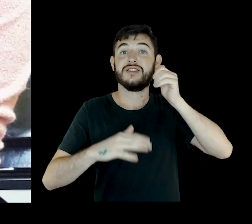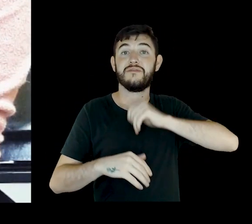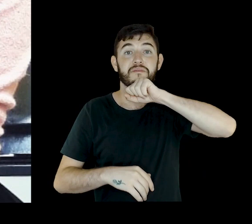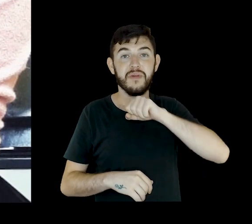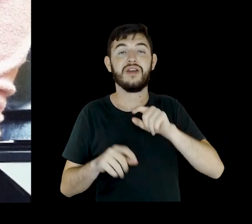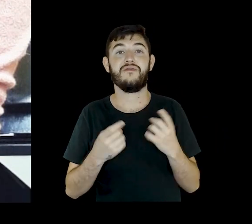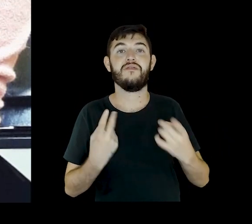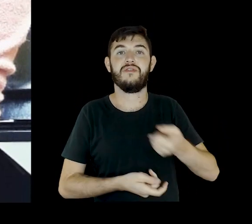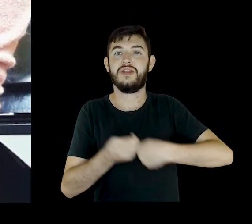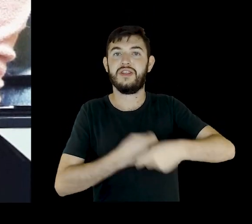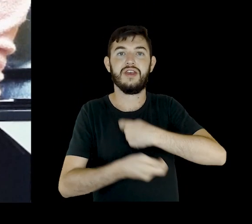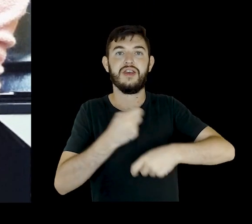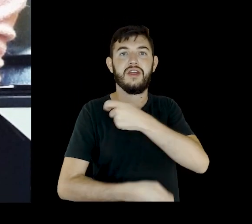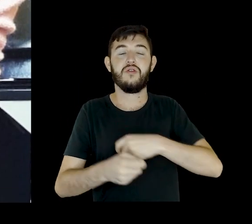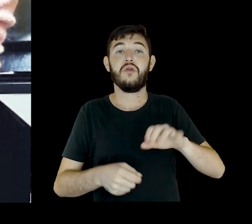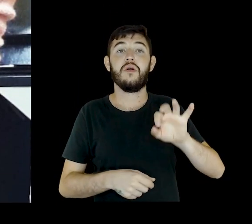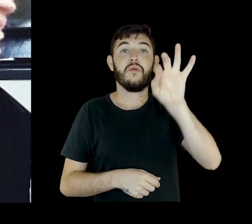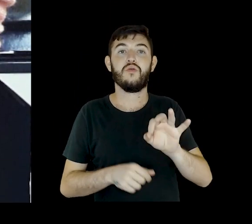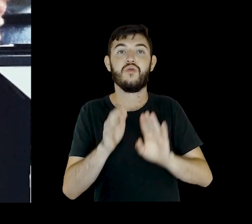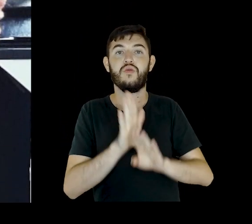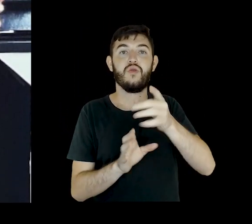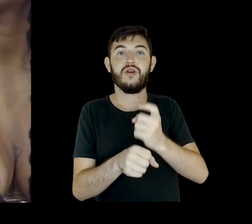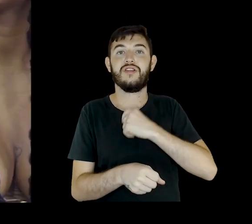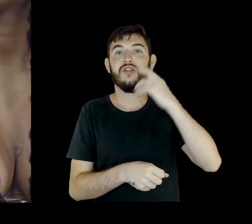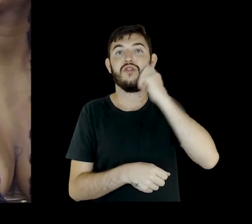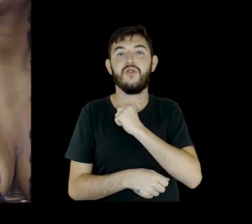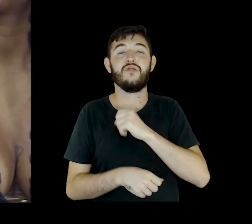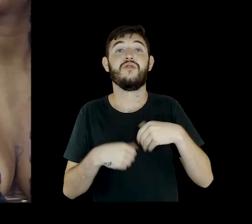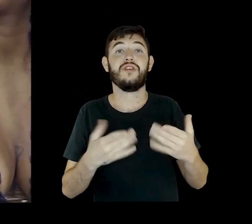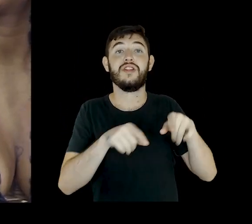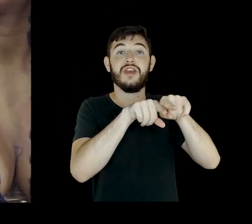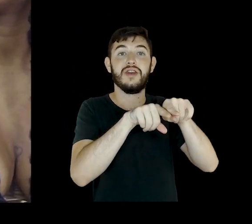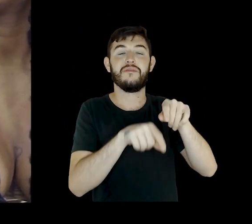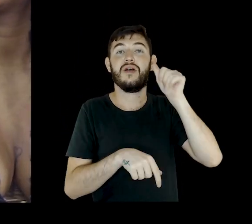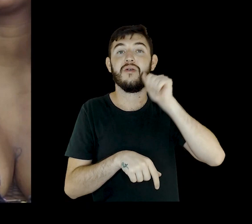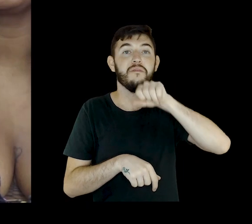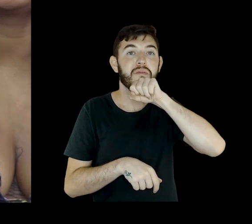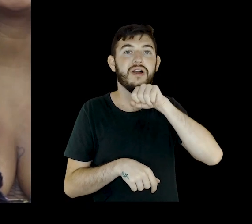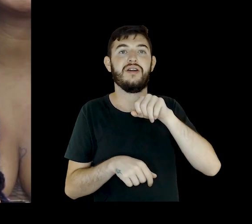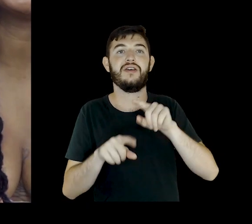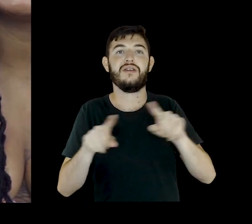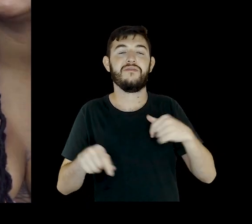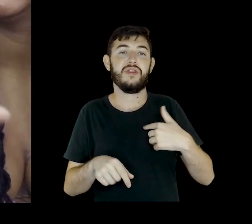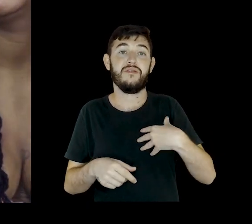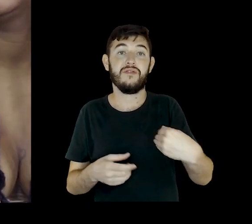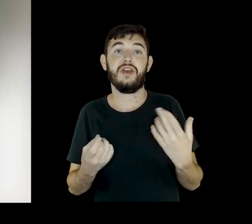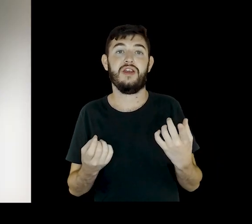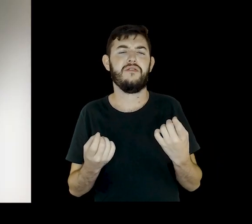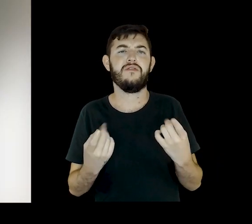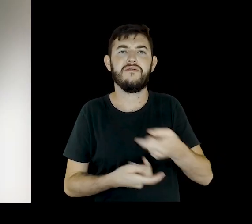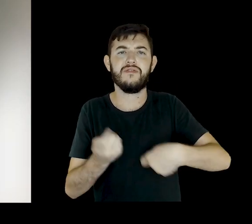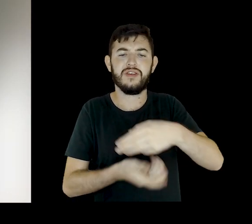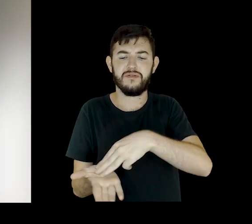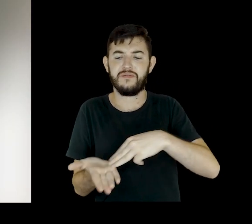Foi crescendo, a gente vendendo e vendendo, né? Colocava irmão, irmã, mãe, os filhos. Filha, fecha pastel. Filho, faz